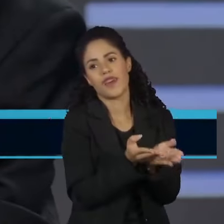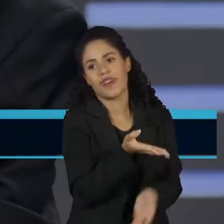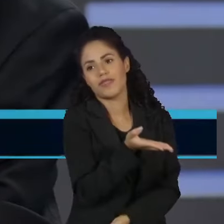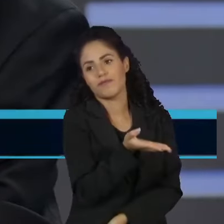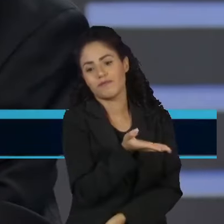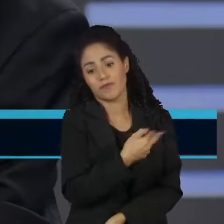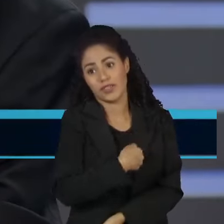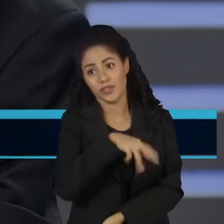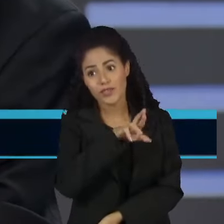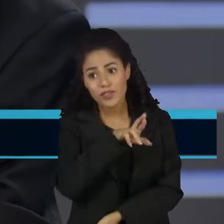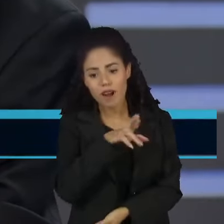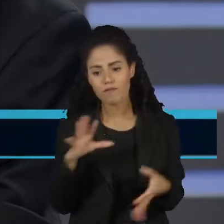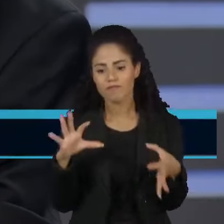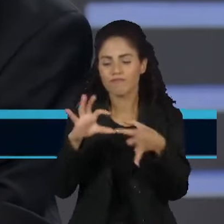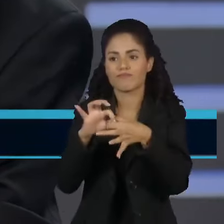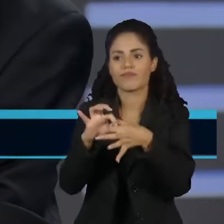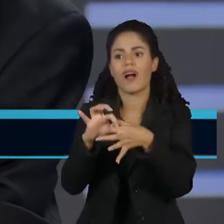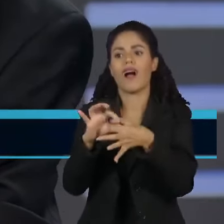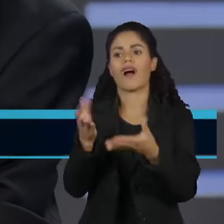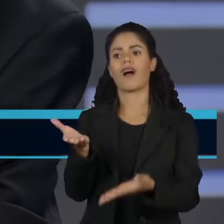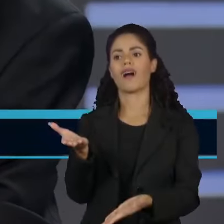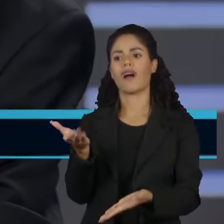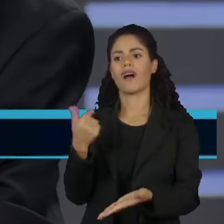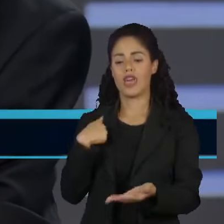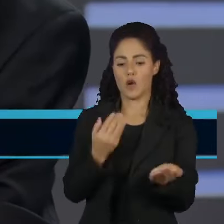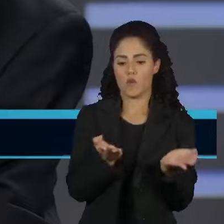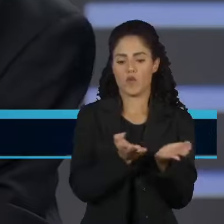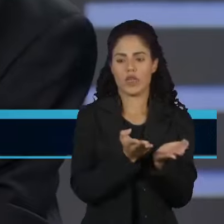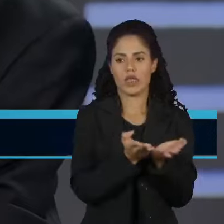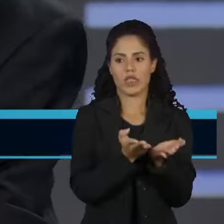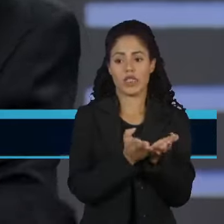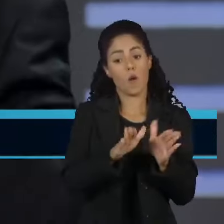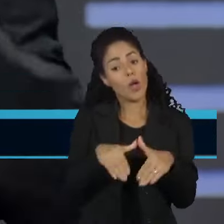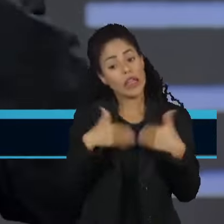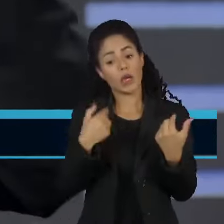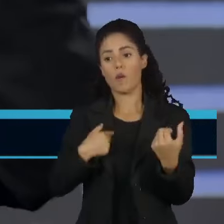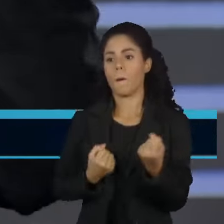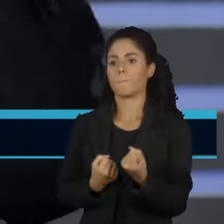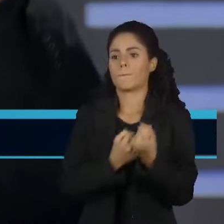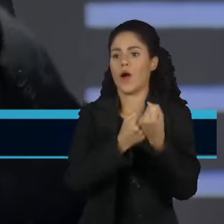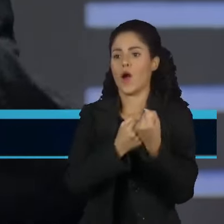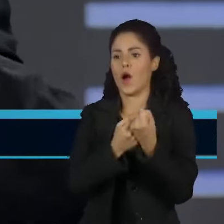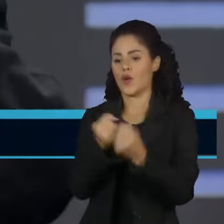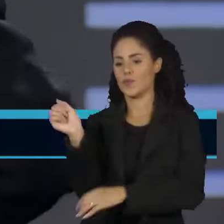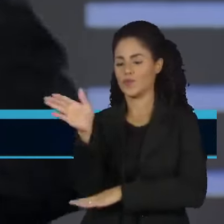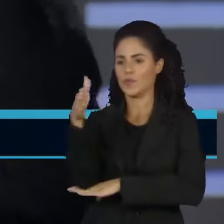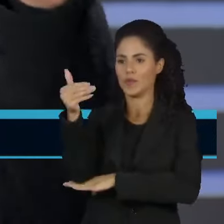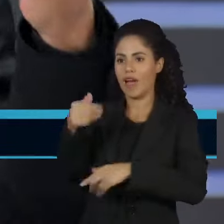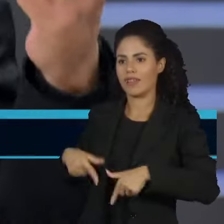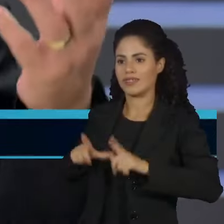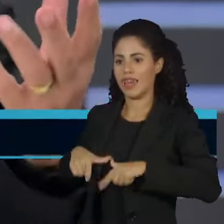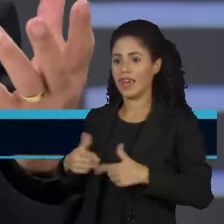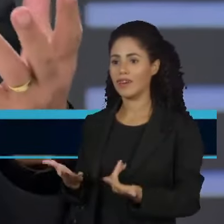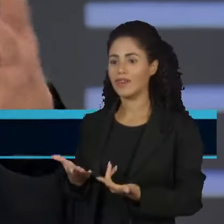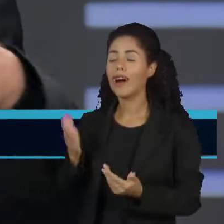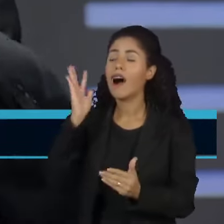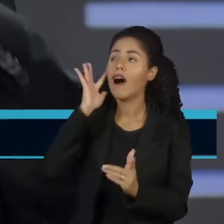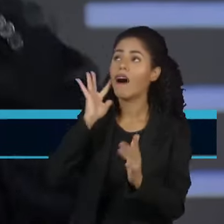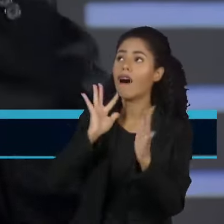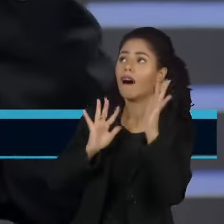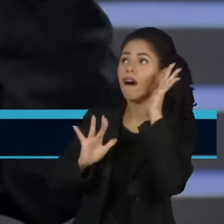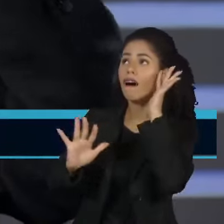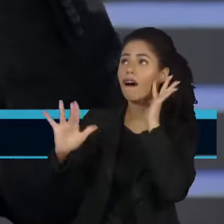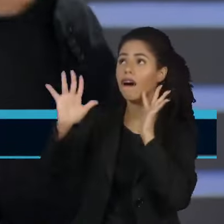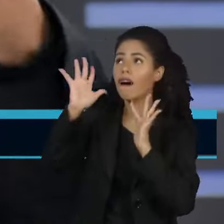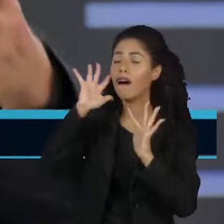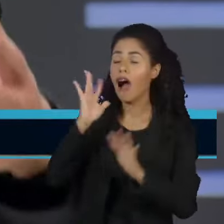vínculo que os evangélicos, eles querem ser cristãos, eles são muito, eles vivem numa espécie de mundo mágico e eles